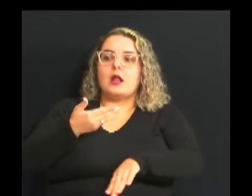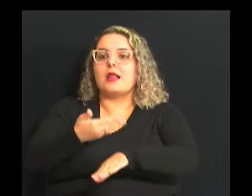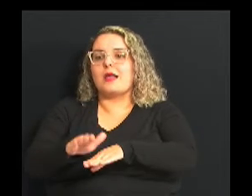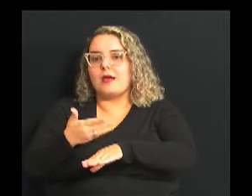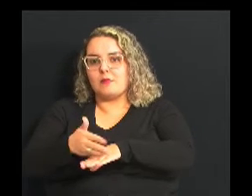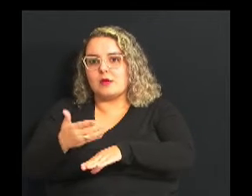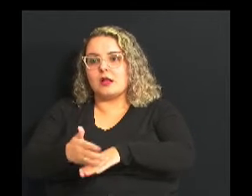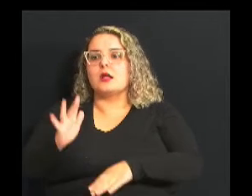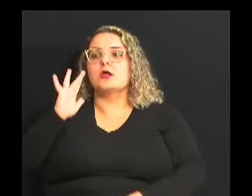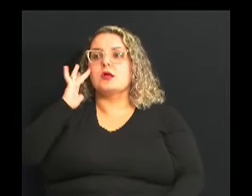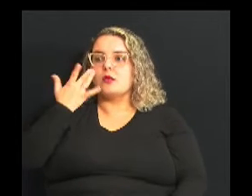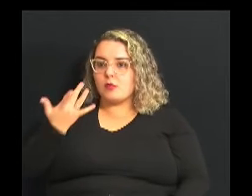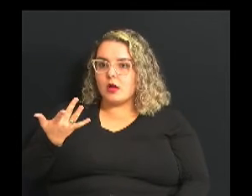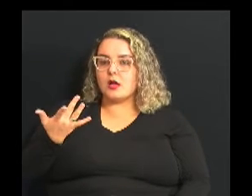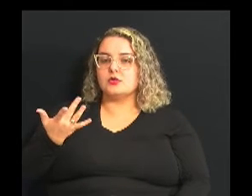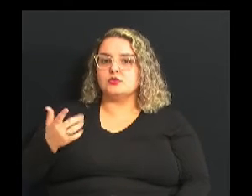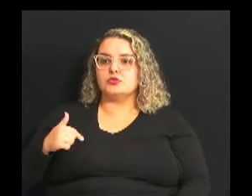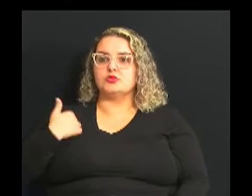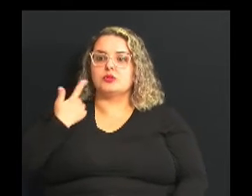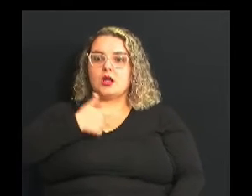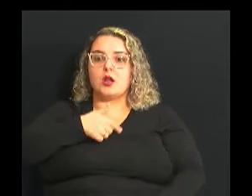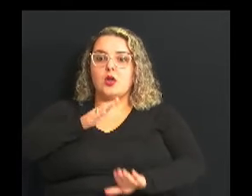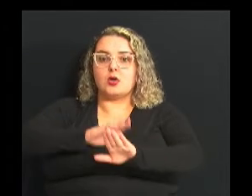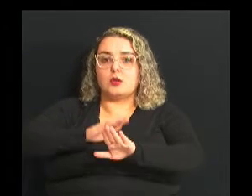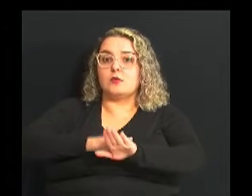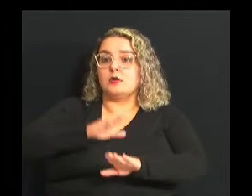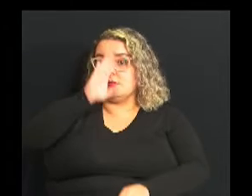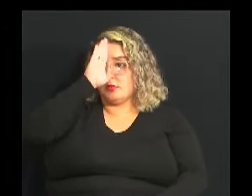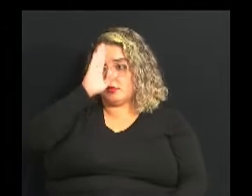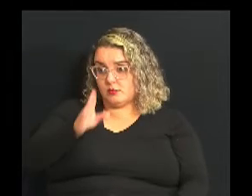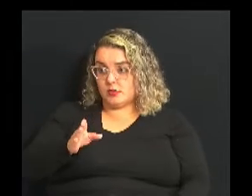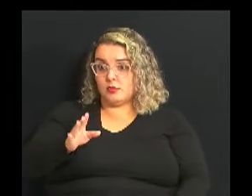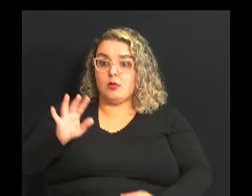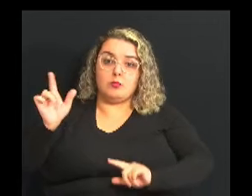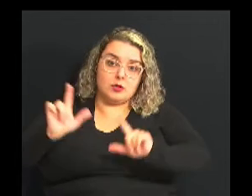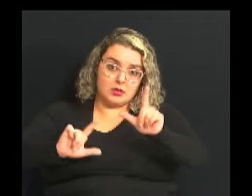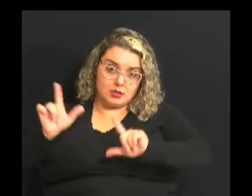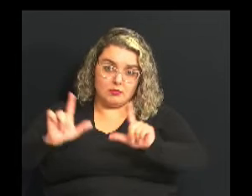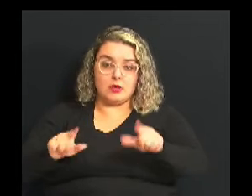acho que a nossa função principal também como TV, né,